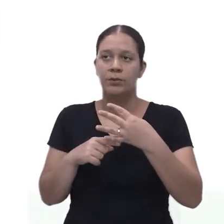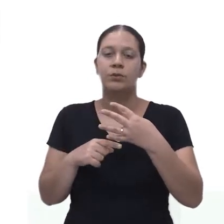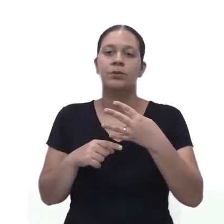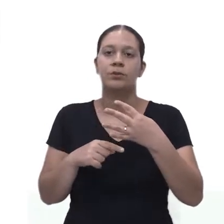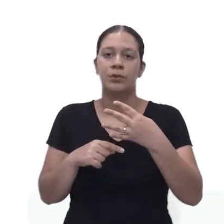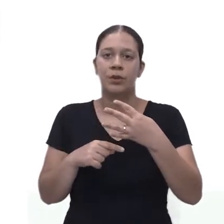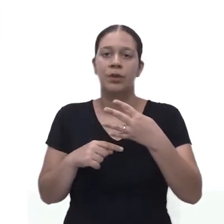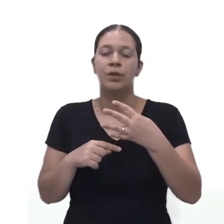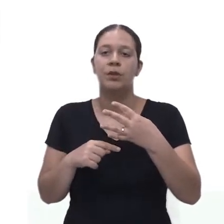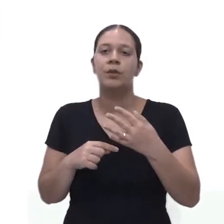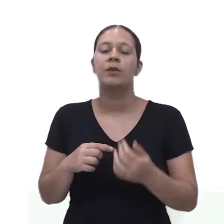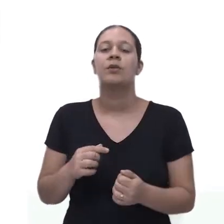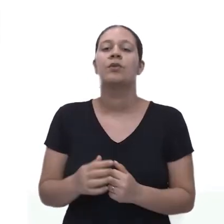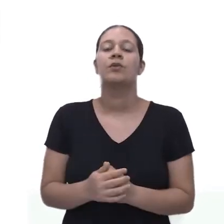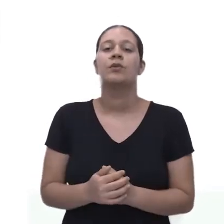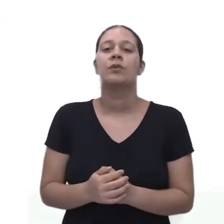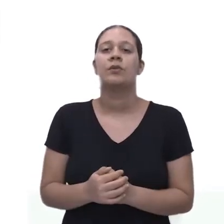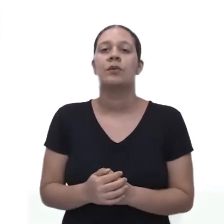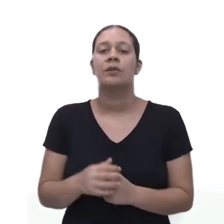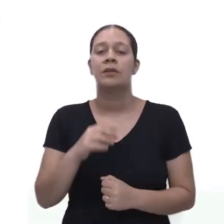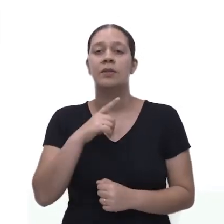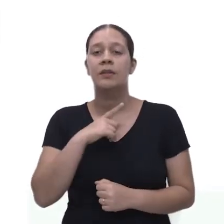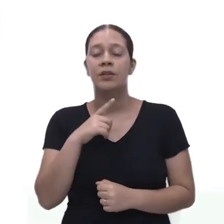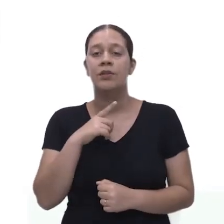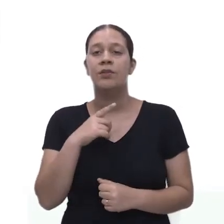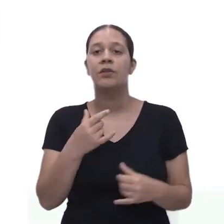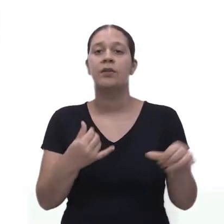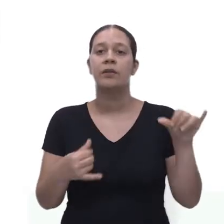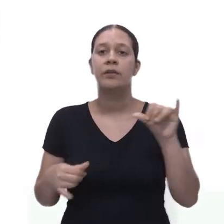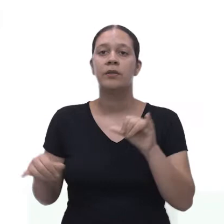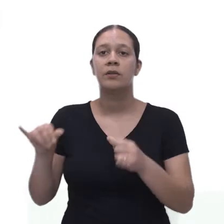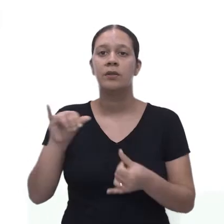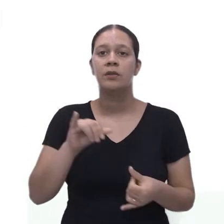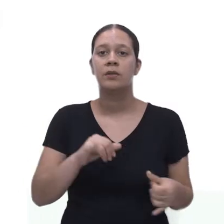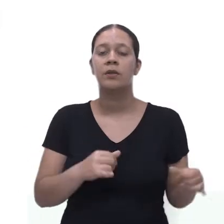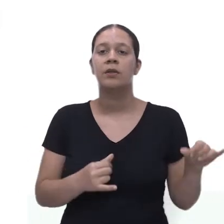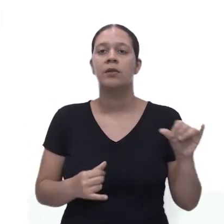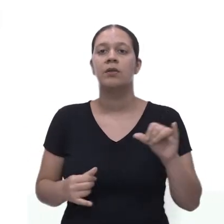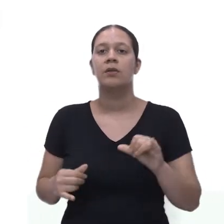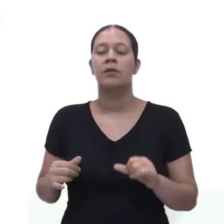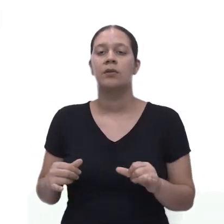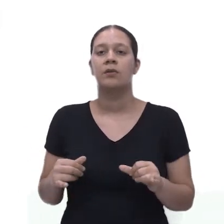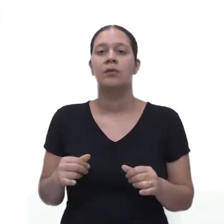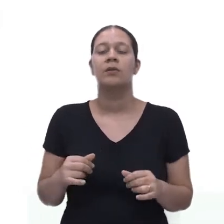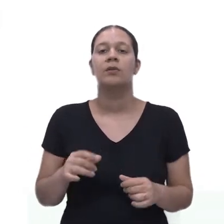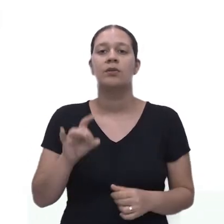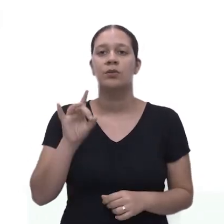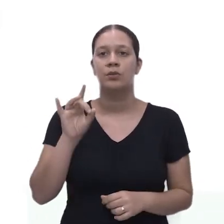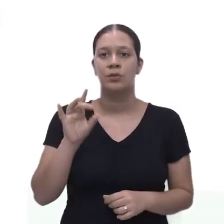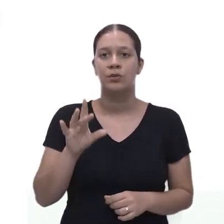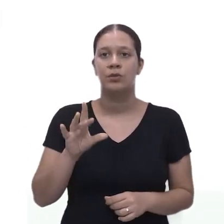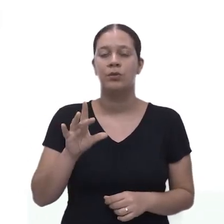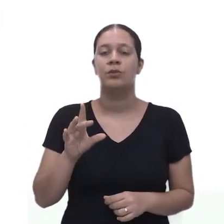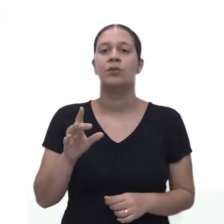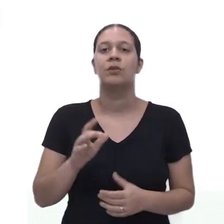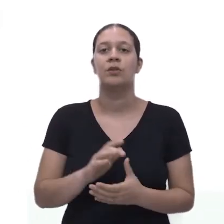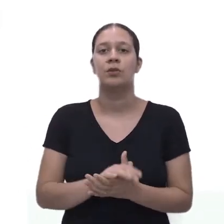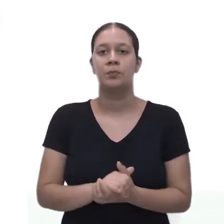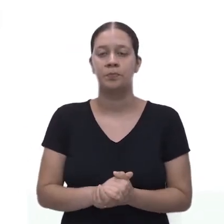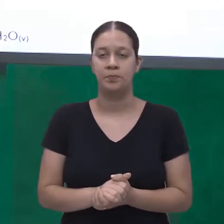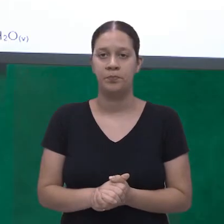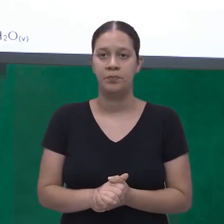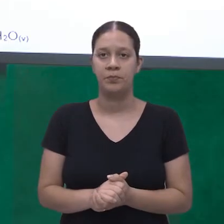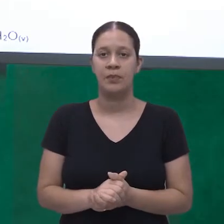com 3 do hidrogênio, e aí houve a reação química, houve a síntese e formou apenas 2 mols de